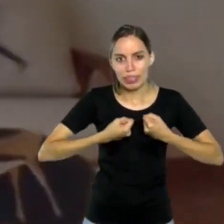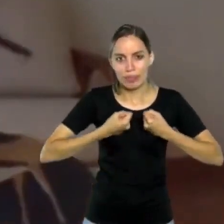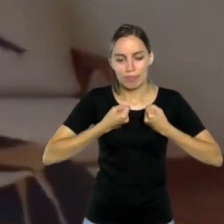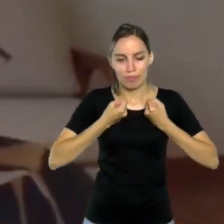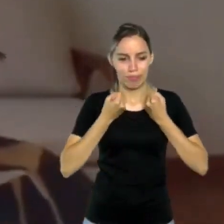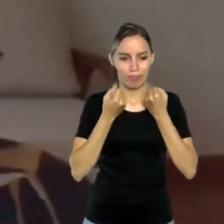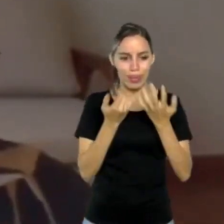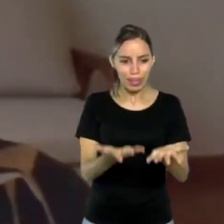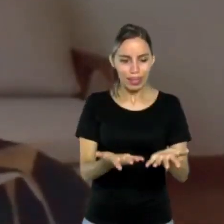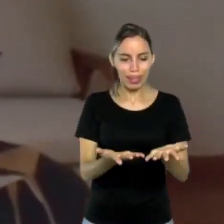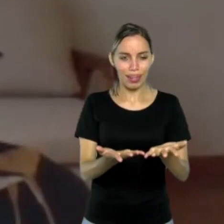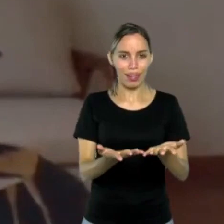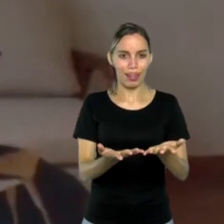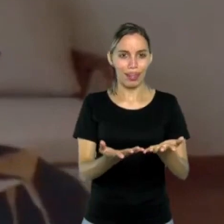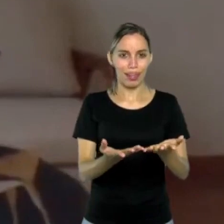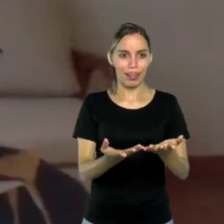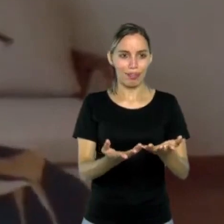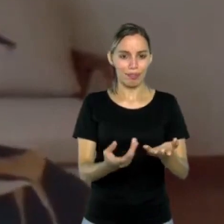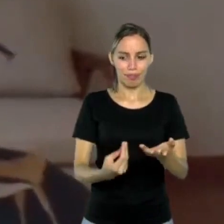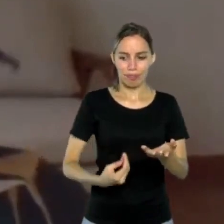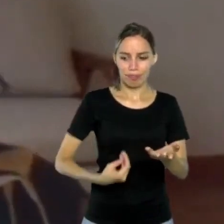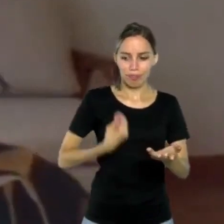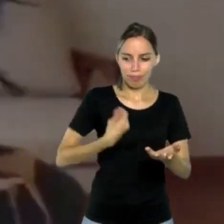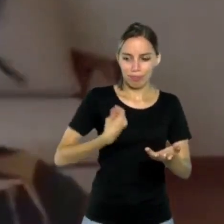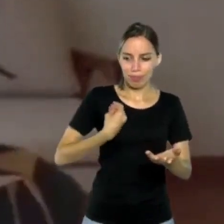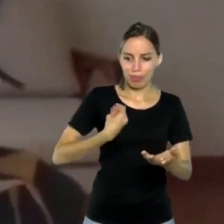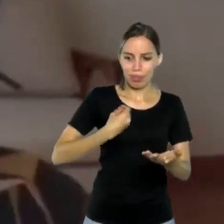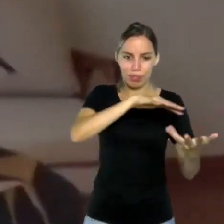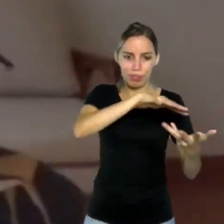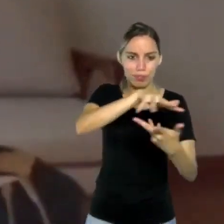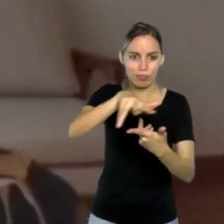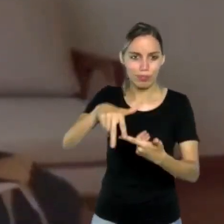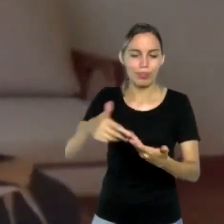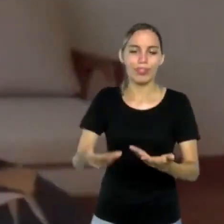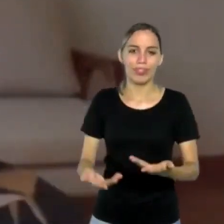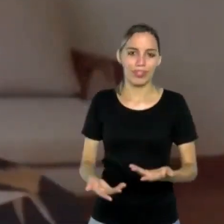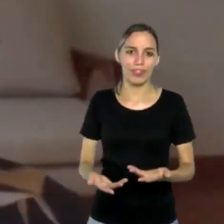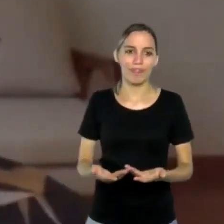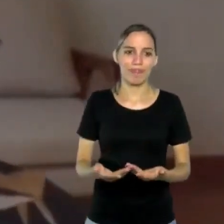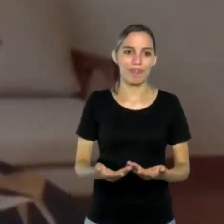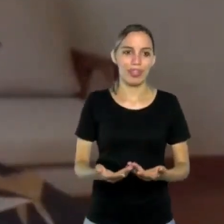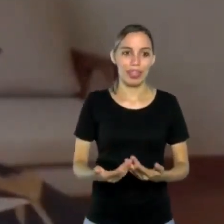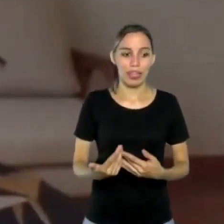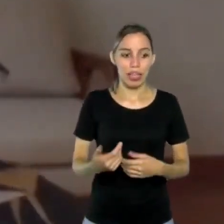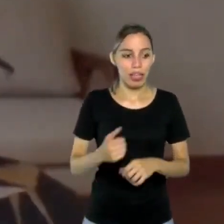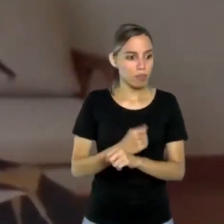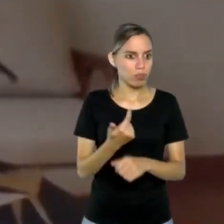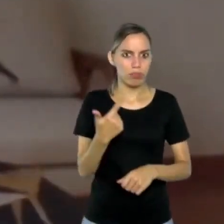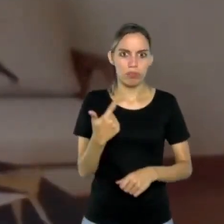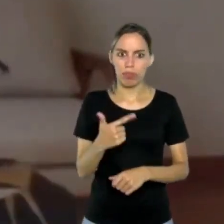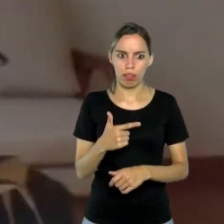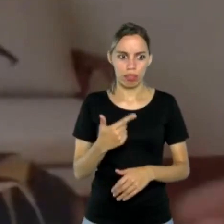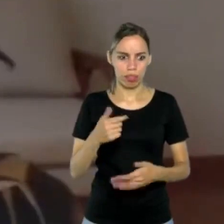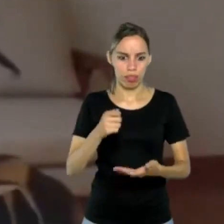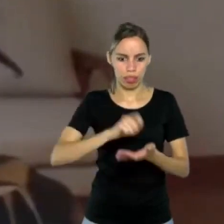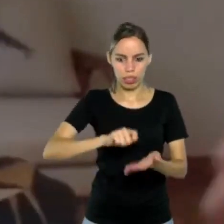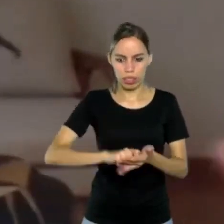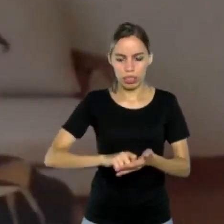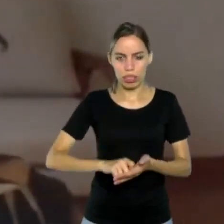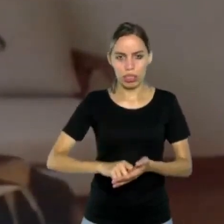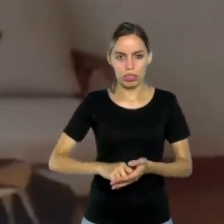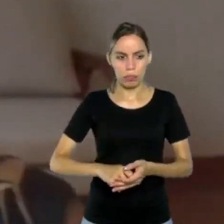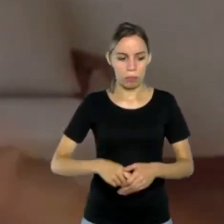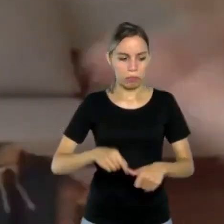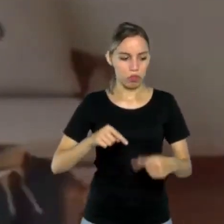de estar no mundo, né? Então, não tem jeito de não ter. É uma coisa um pouco assim, não existe um tempo,